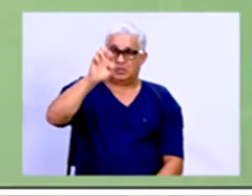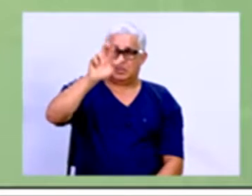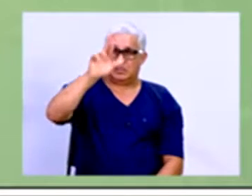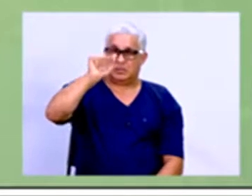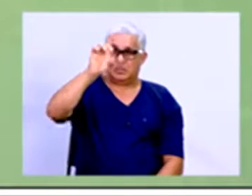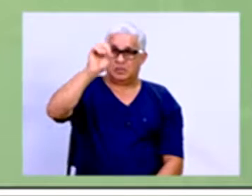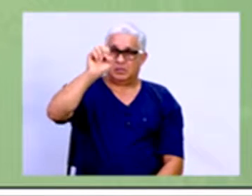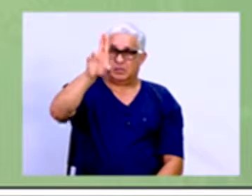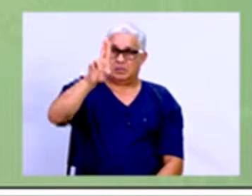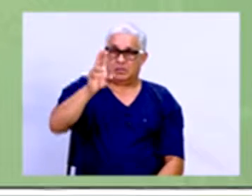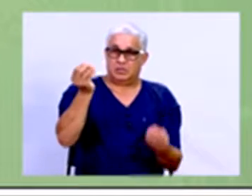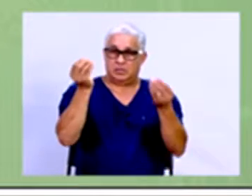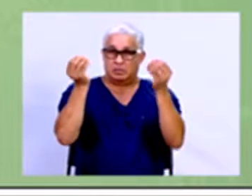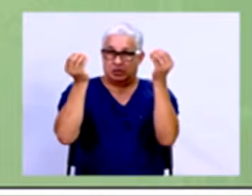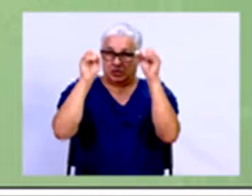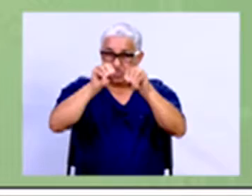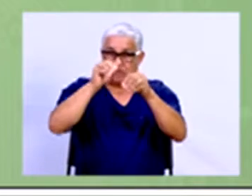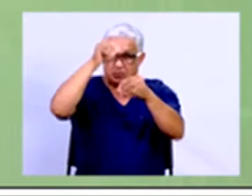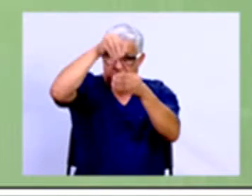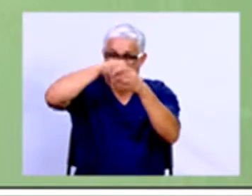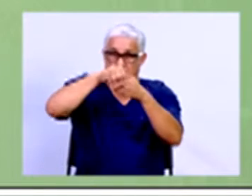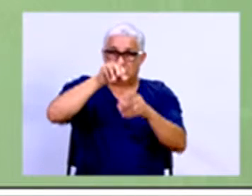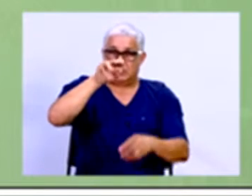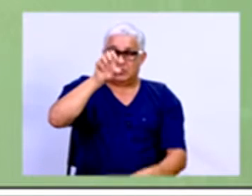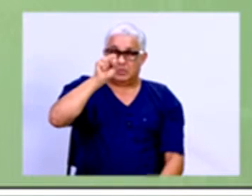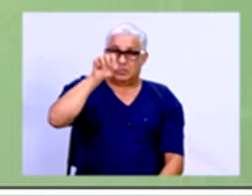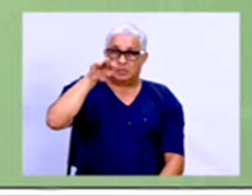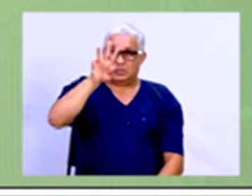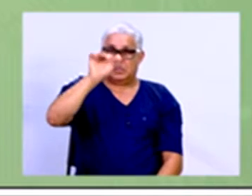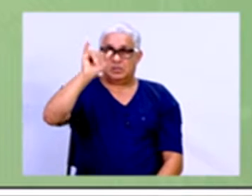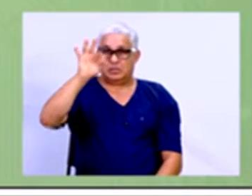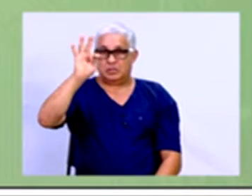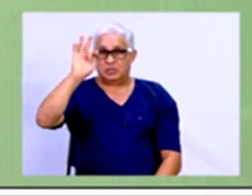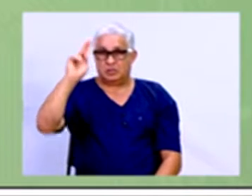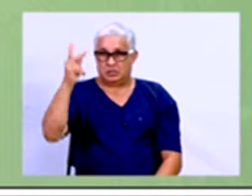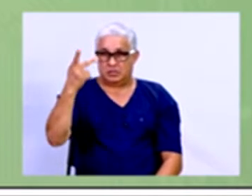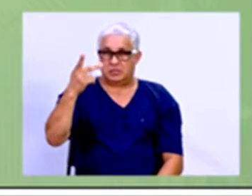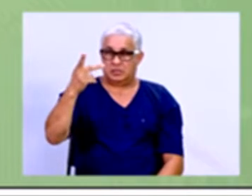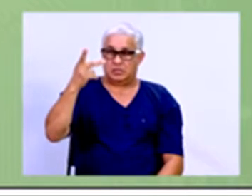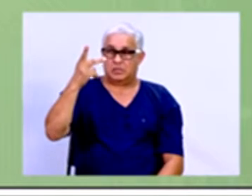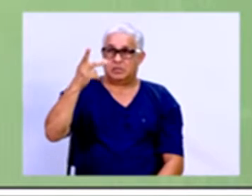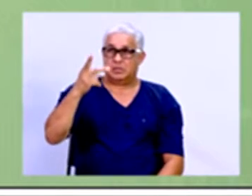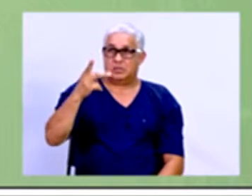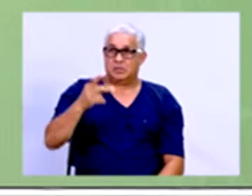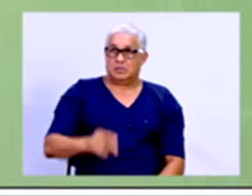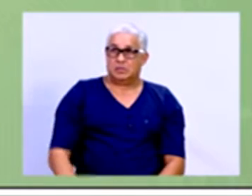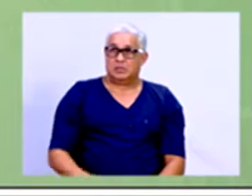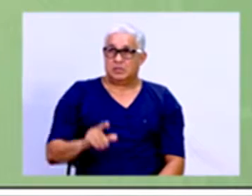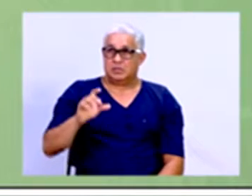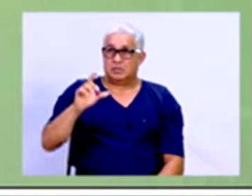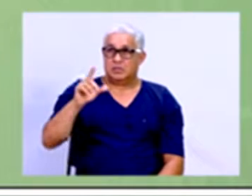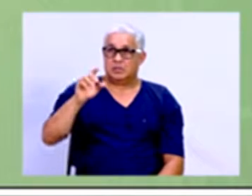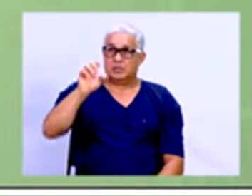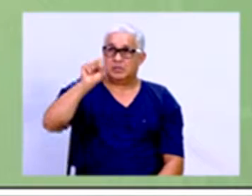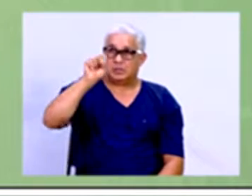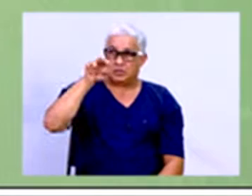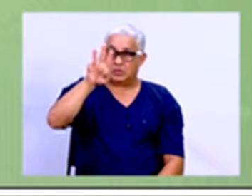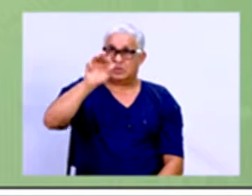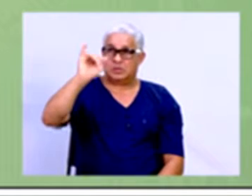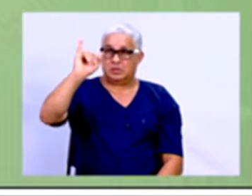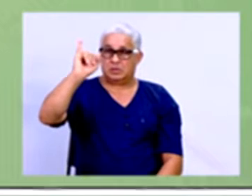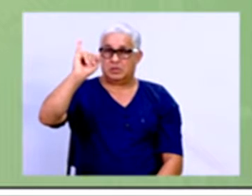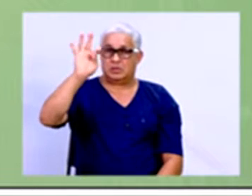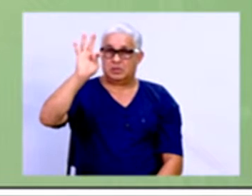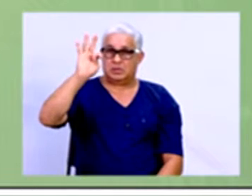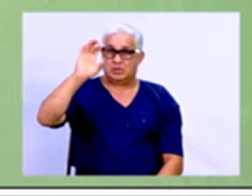Dentro desse switch nós vamos fazer a comparação somente dessa variável. Então, quando, né, caso OP,